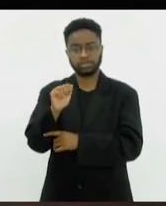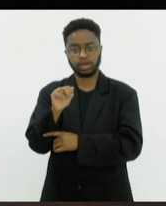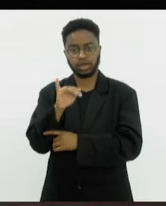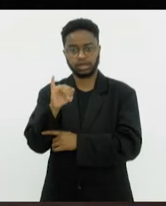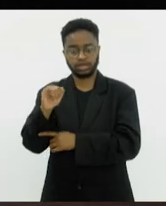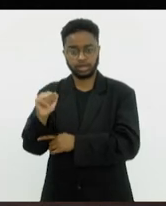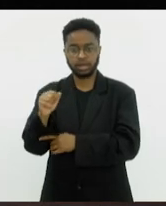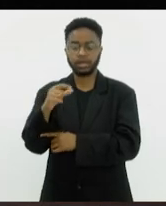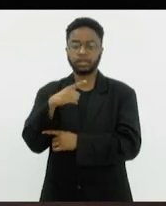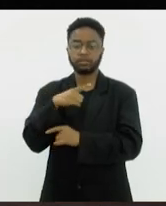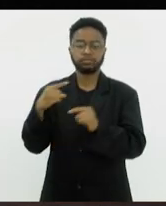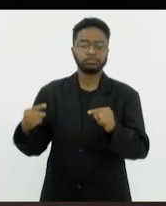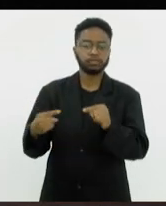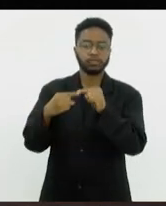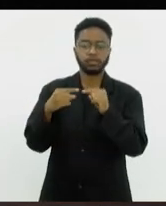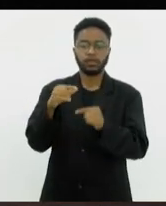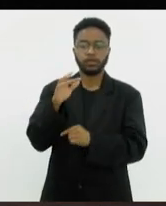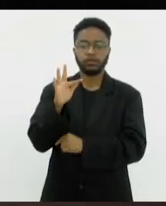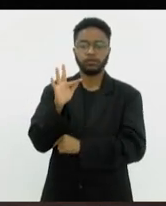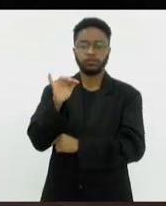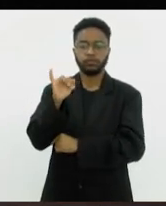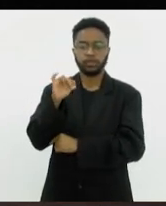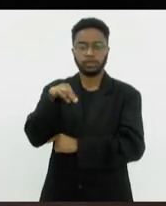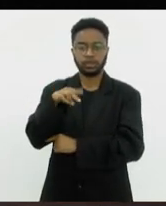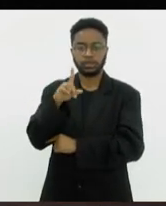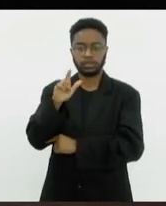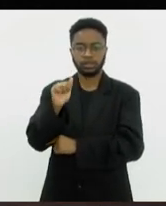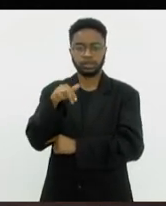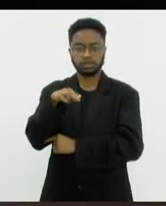até finlandesa,